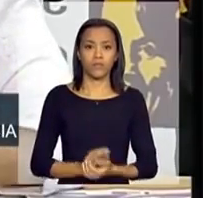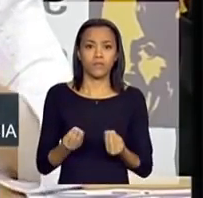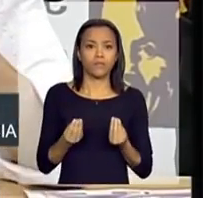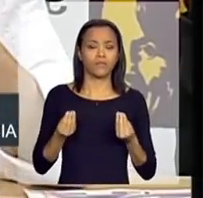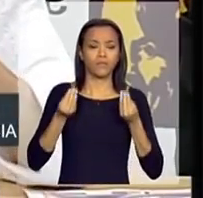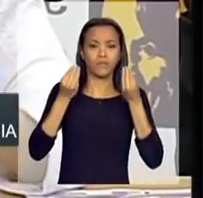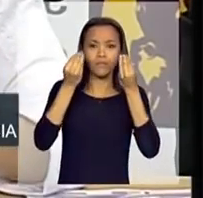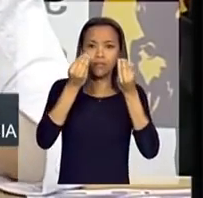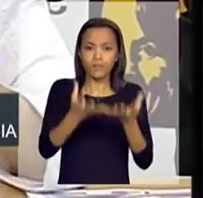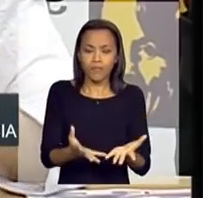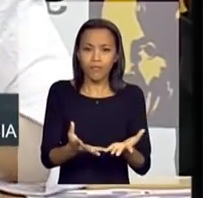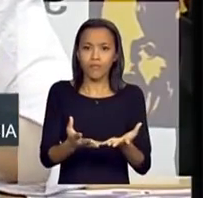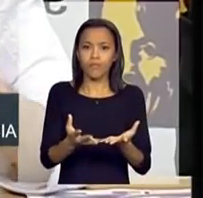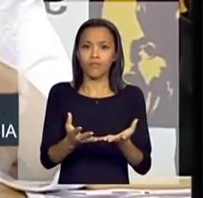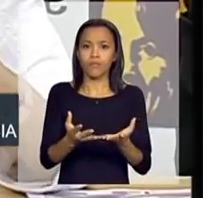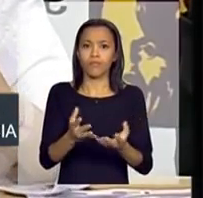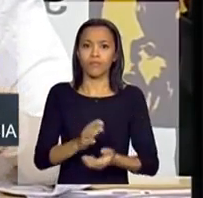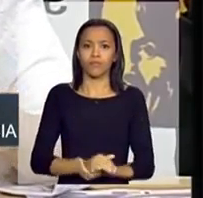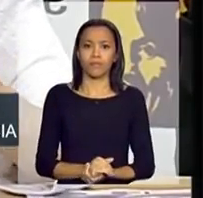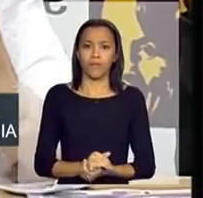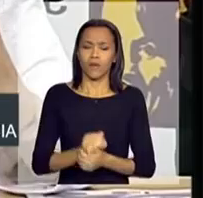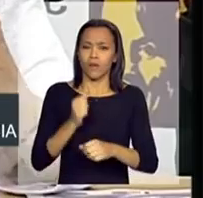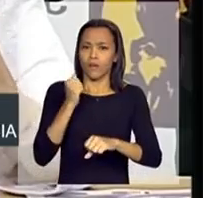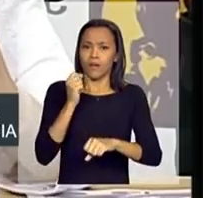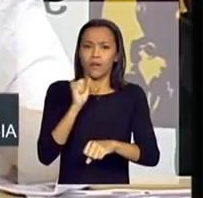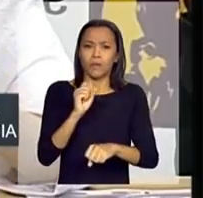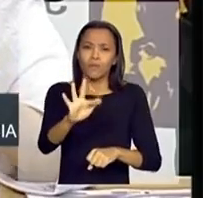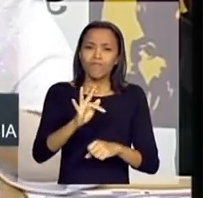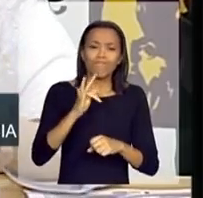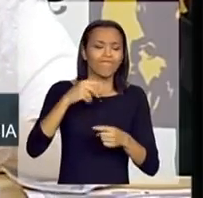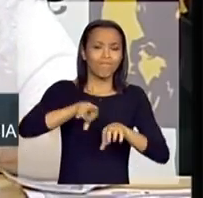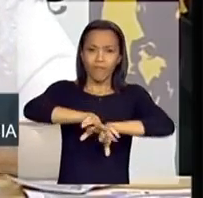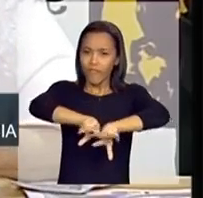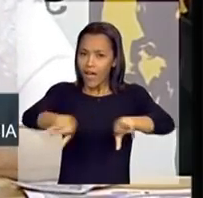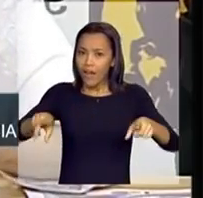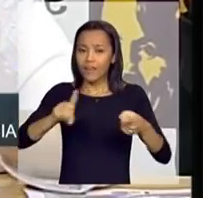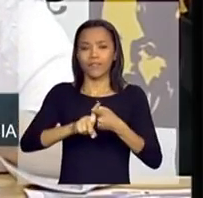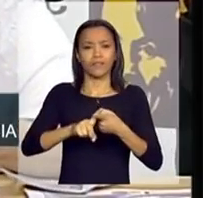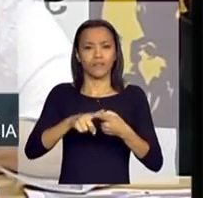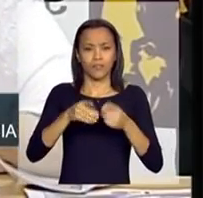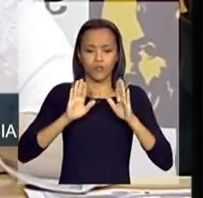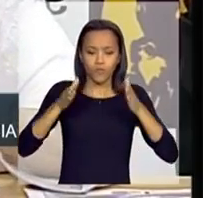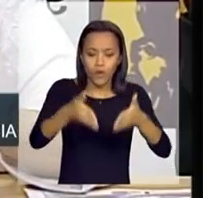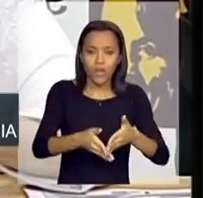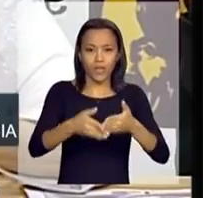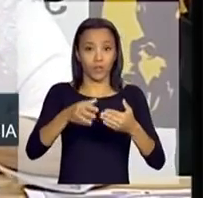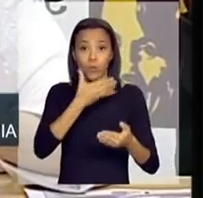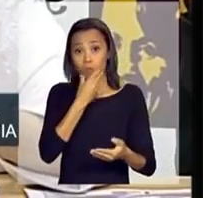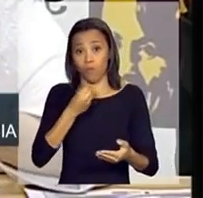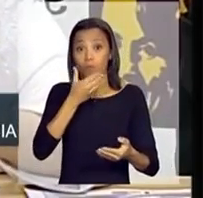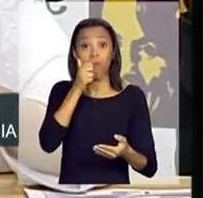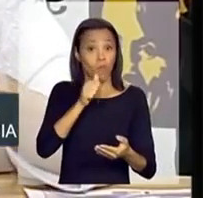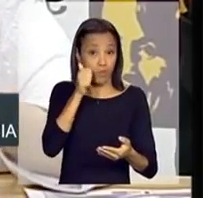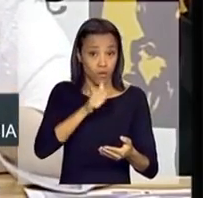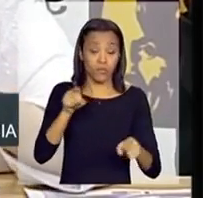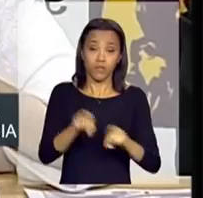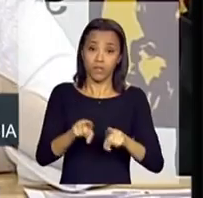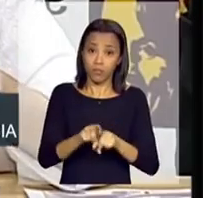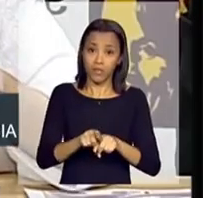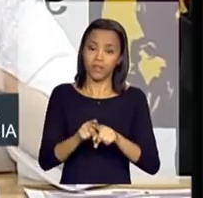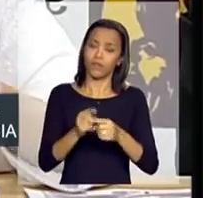perspectivas de módulos com a perspectiva de gênero e de violência, tanto no ensino básico como no